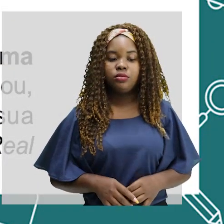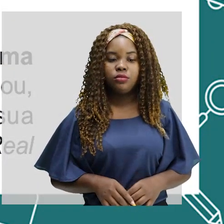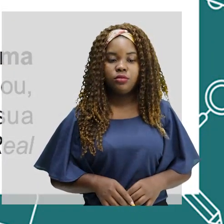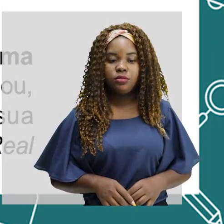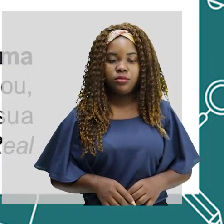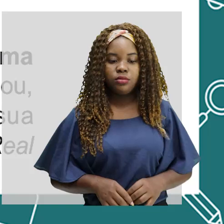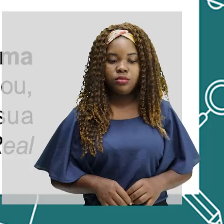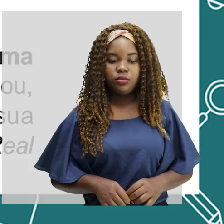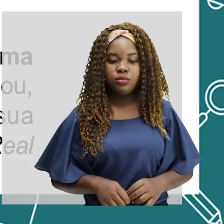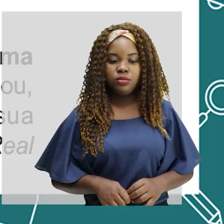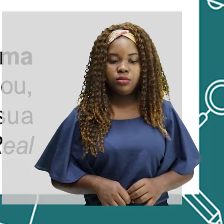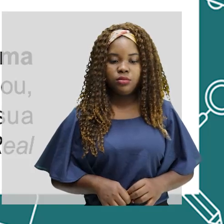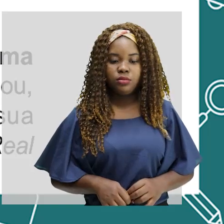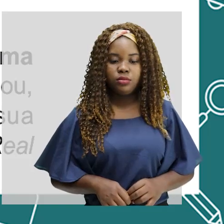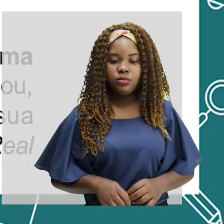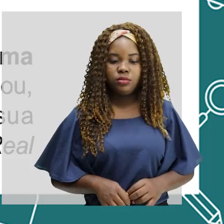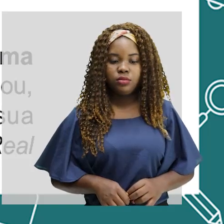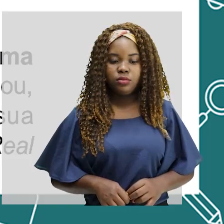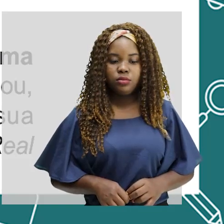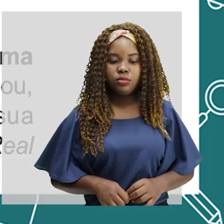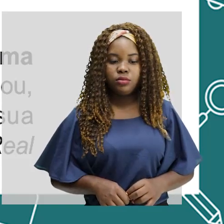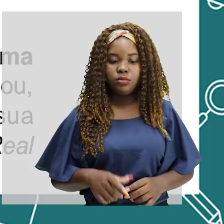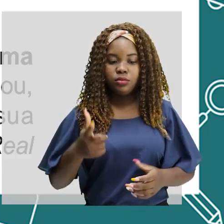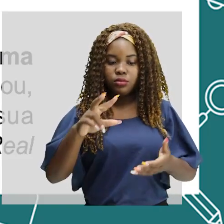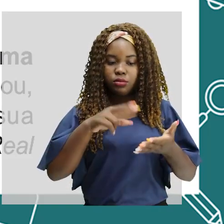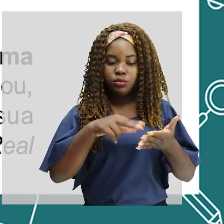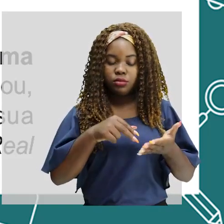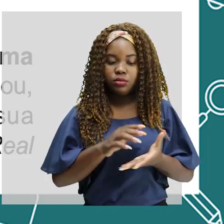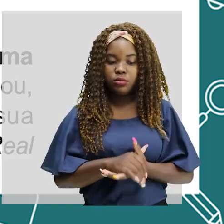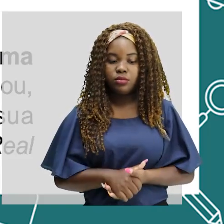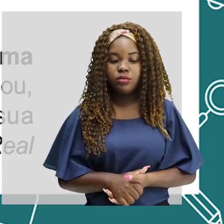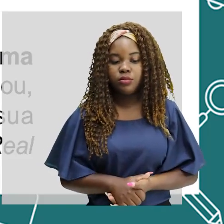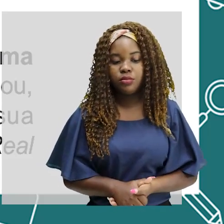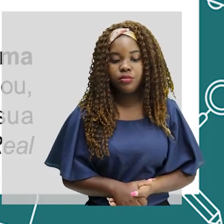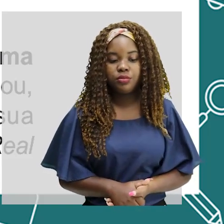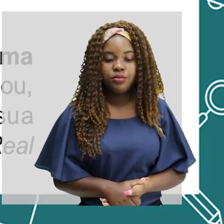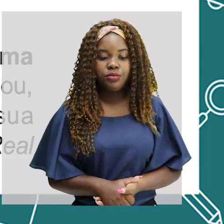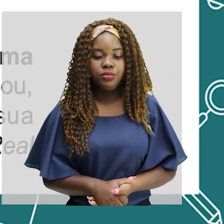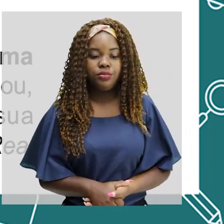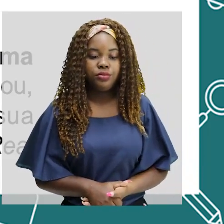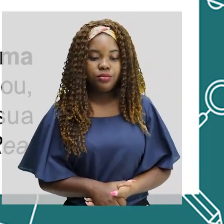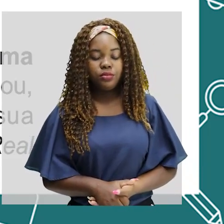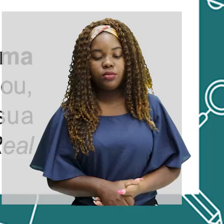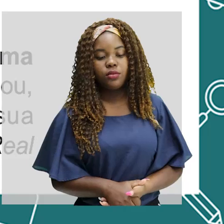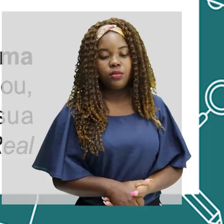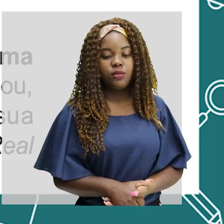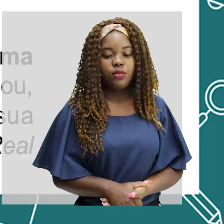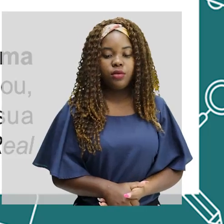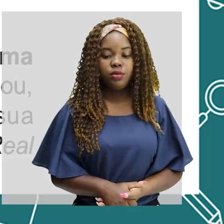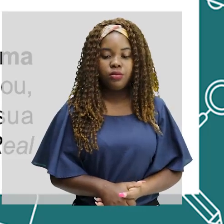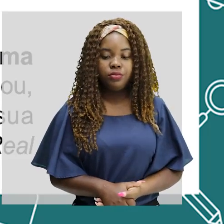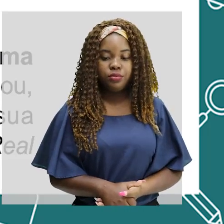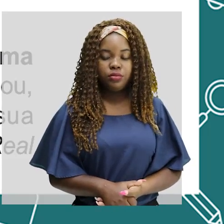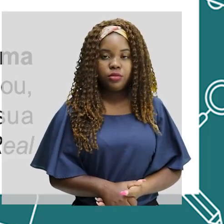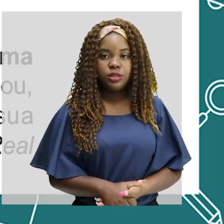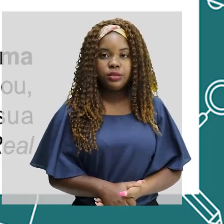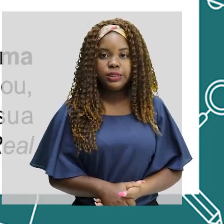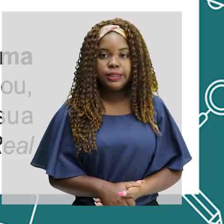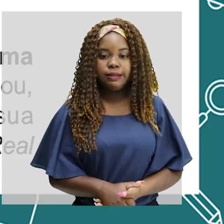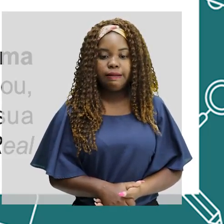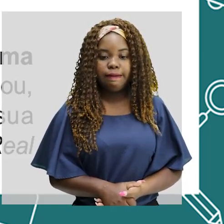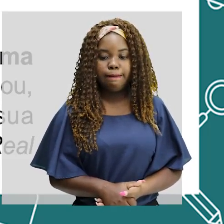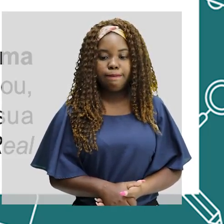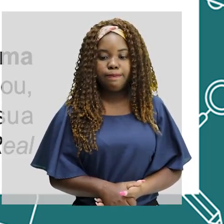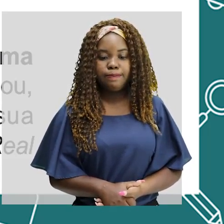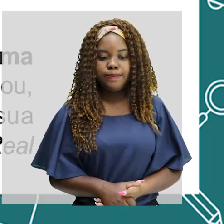forma pejorativa, tá? Para referir-se a alguém de pouca importância ou, se se trata de